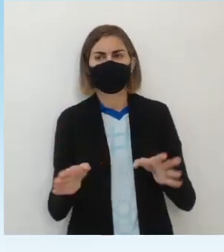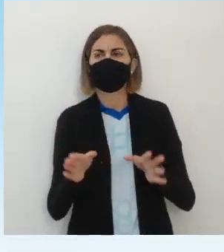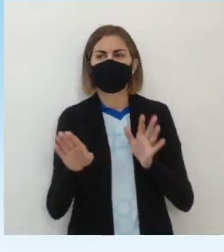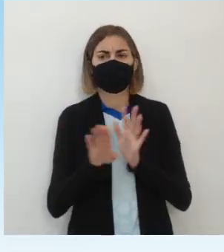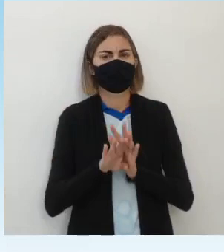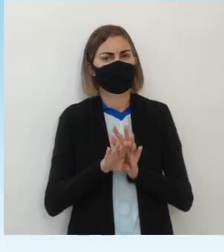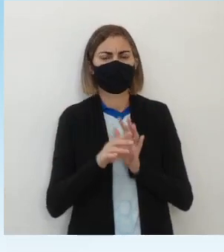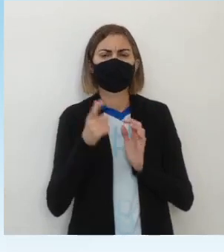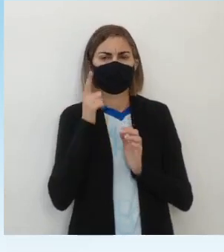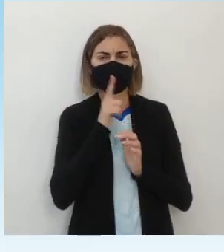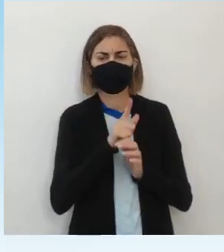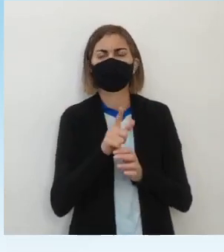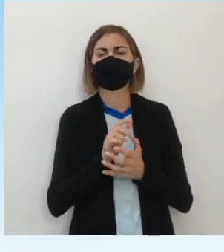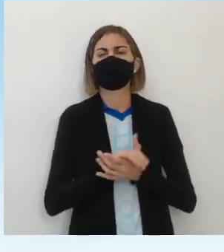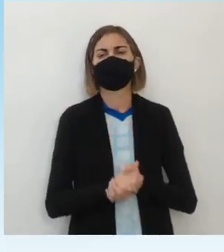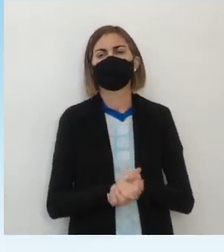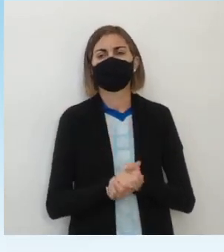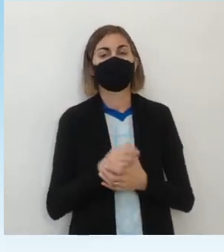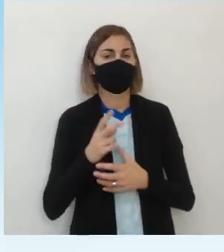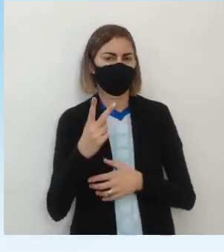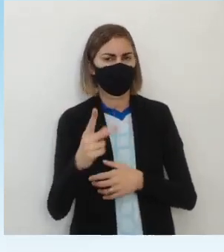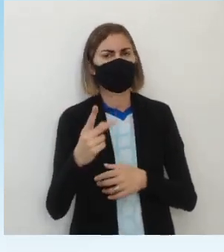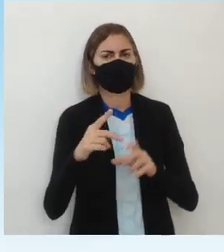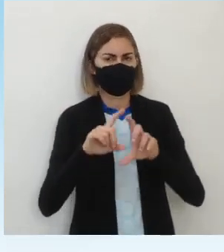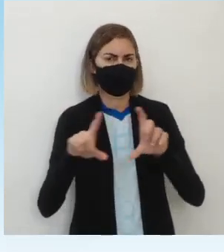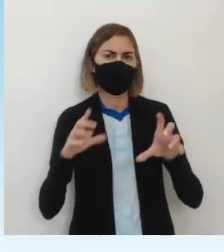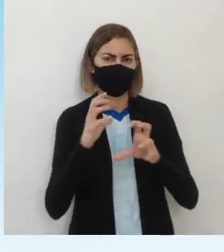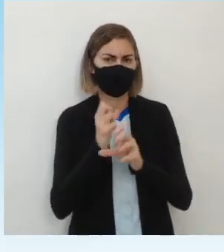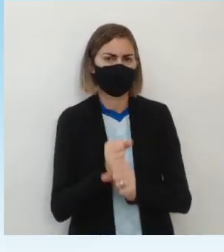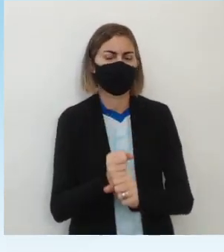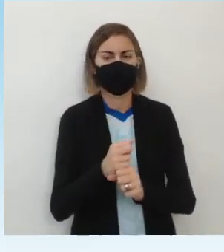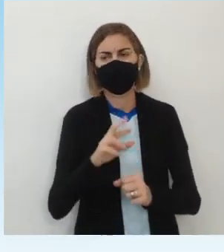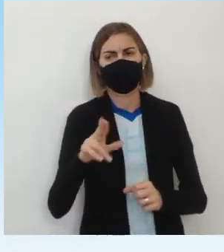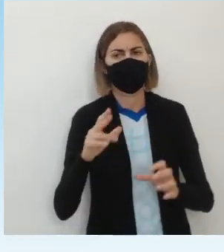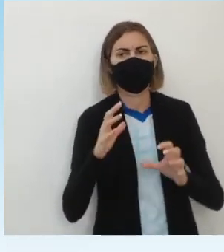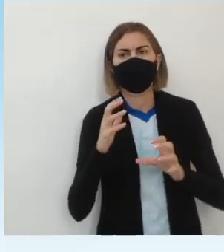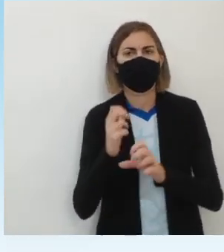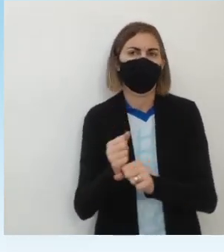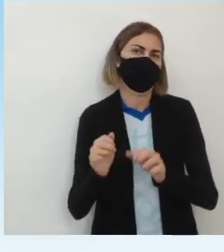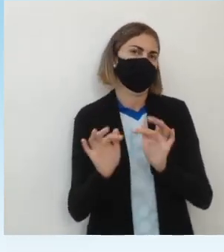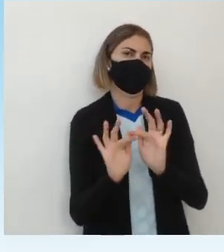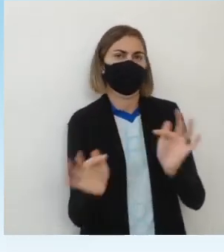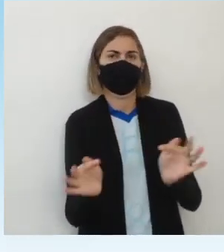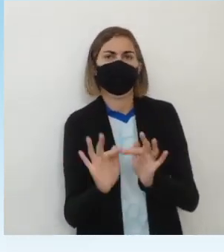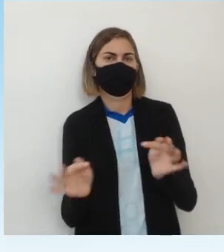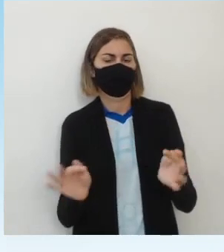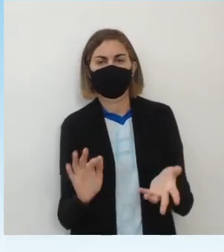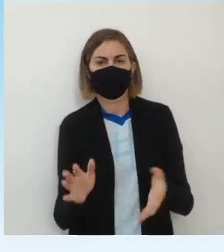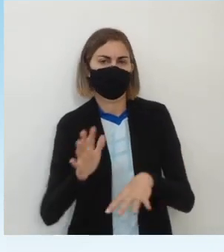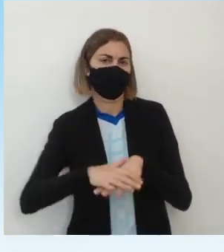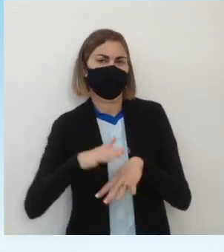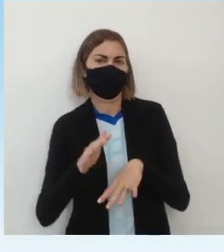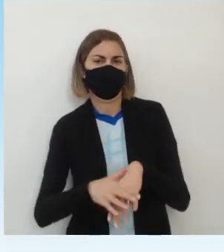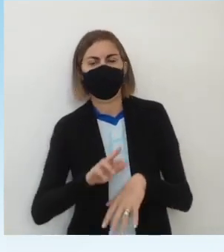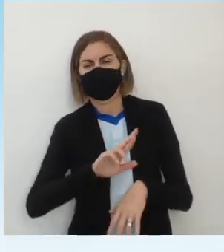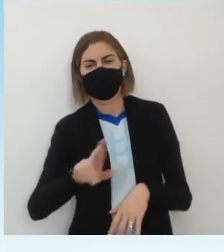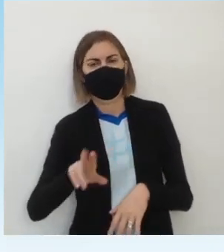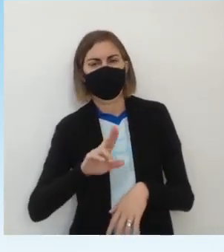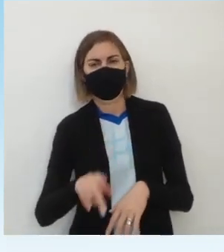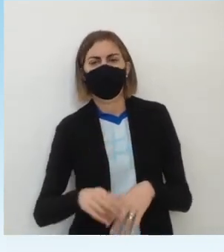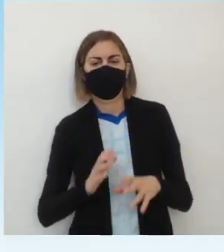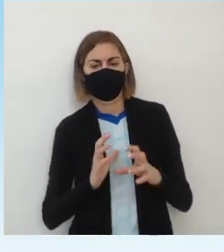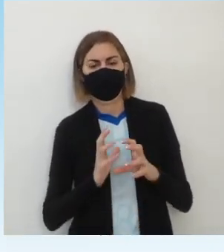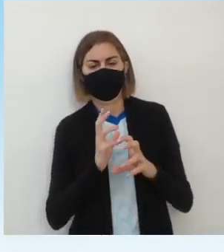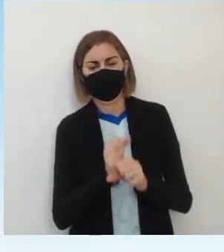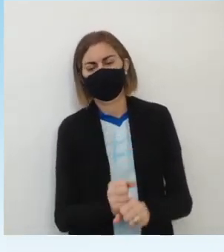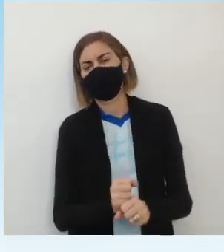num bom resultado. Essa média, entretanto, não é uma média simples, uma média aritmética, onde eu simplesmente